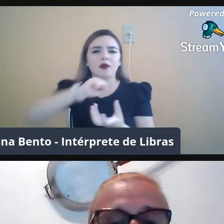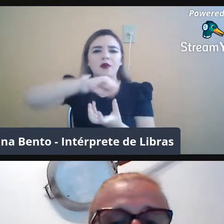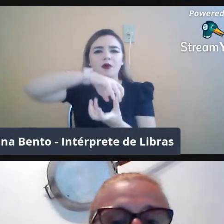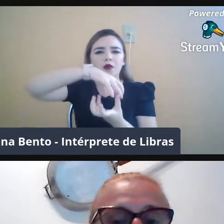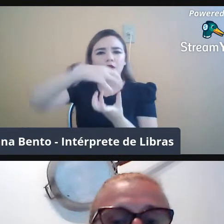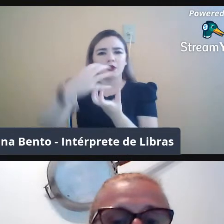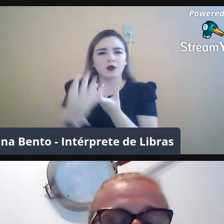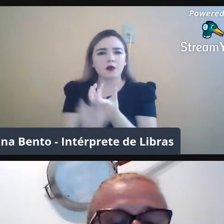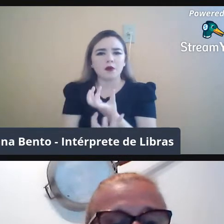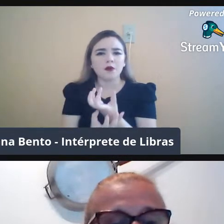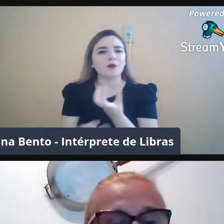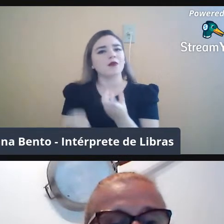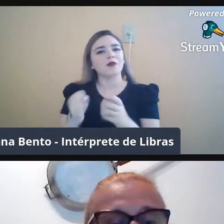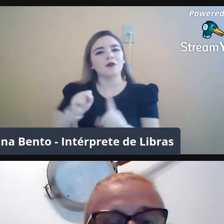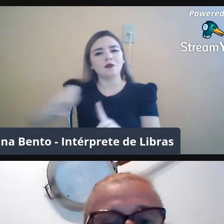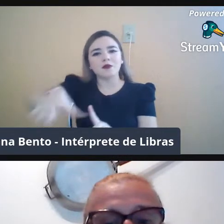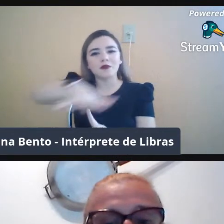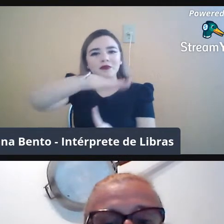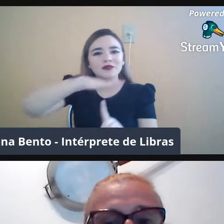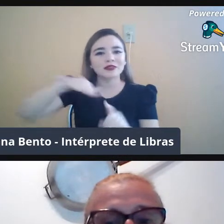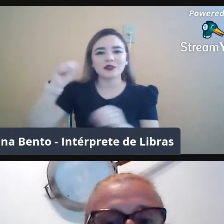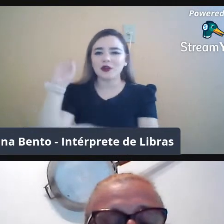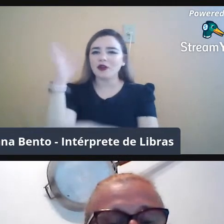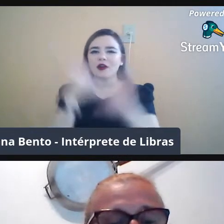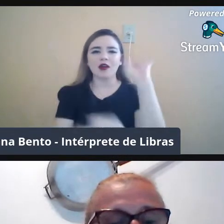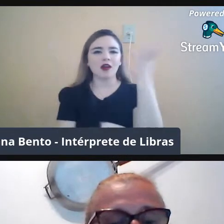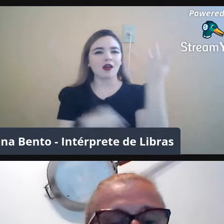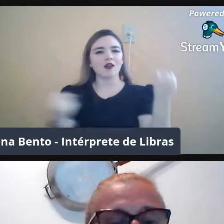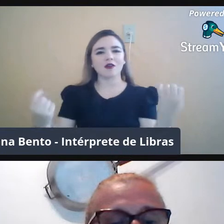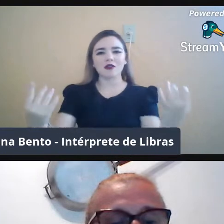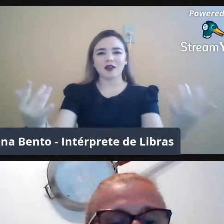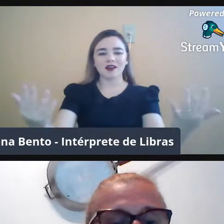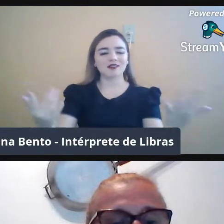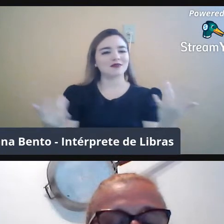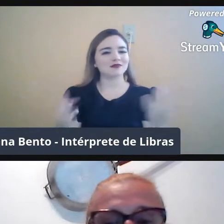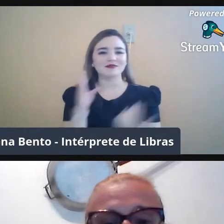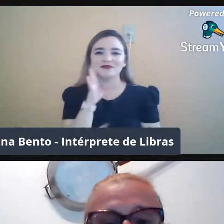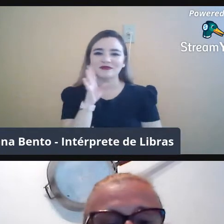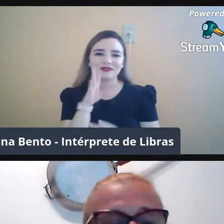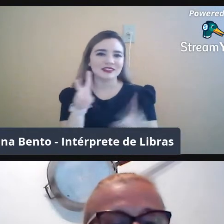ecologia, e estou bem ansiosa para falar sobre ele para vocês.